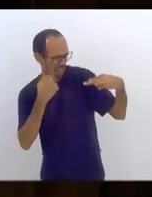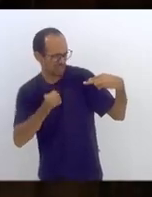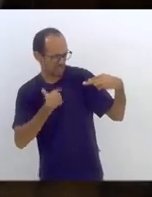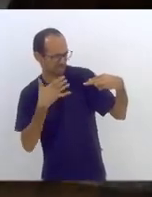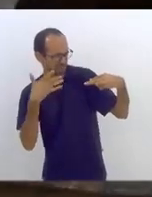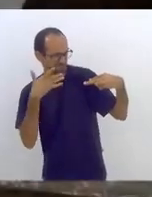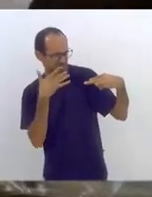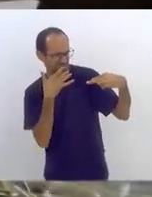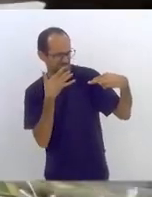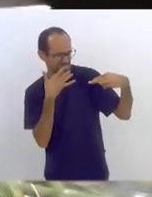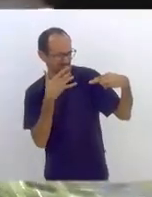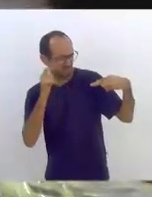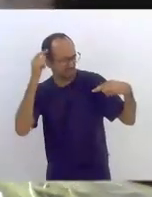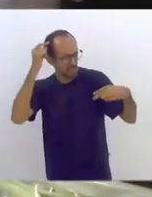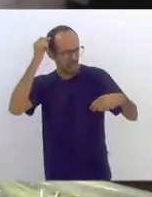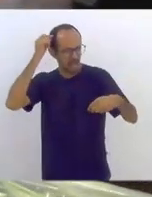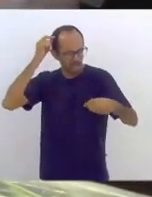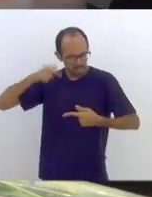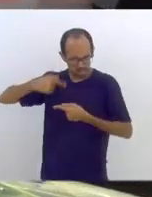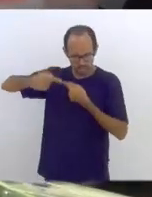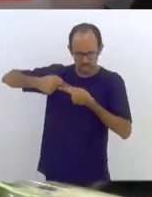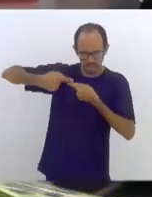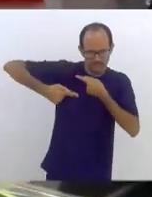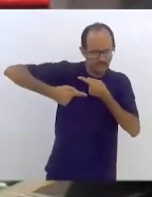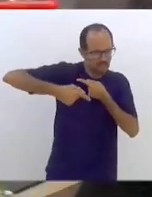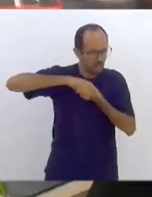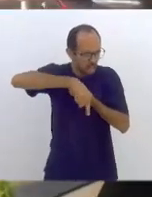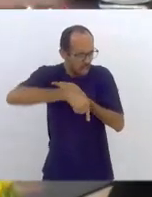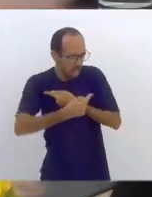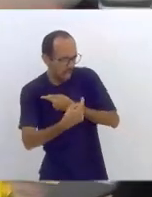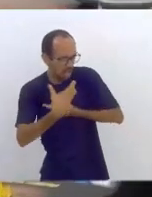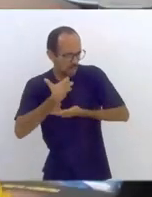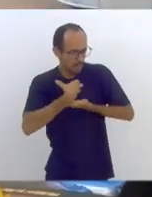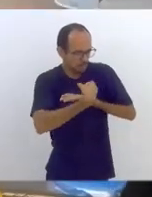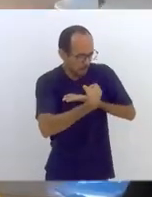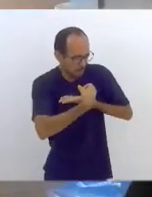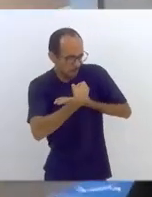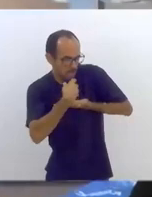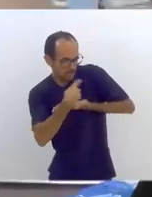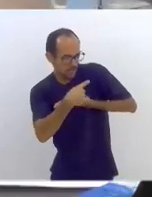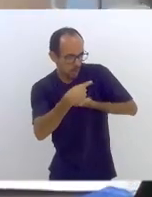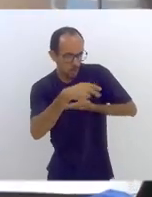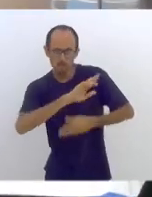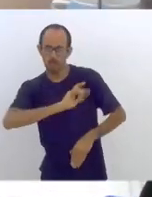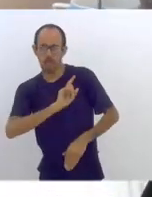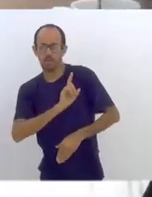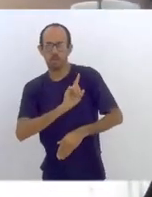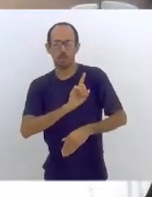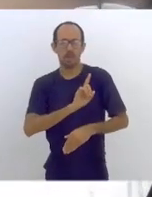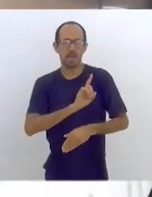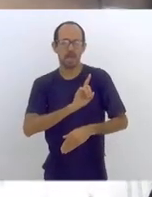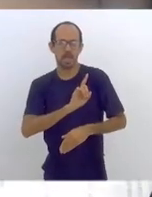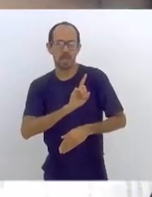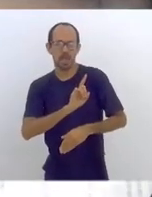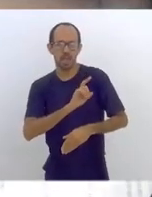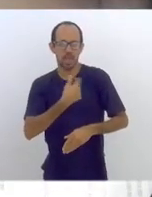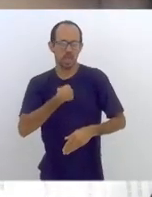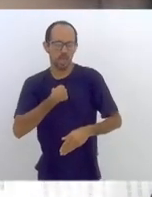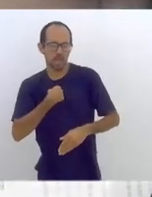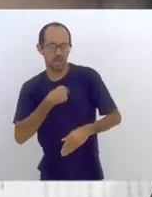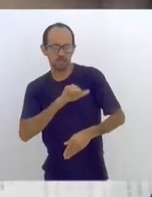meu cabelo, herança maternal. Não vem se apropriar disso também.